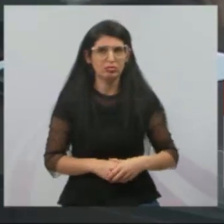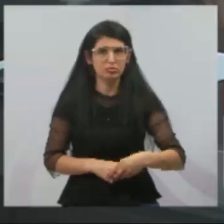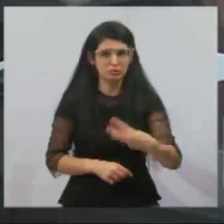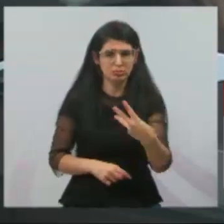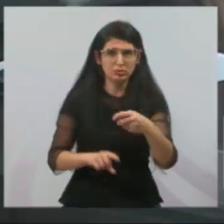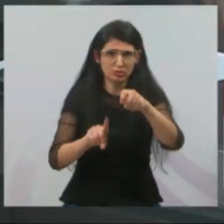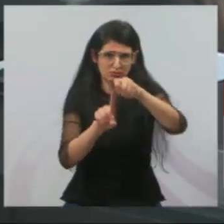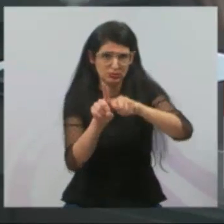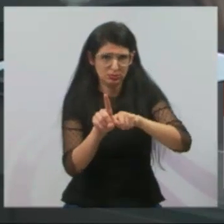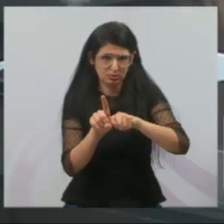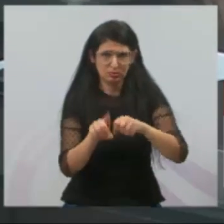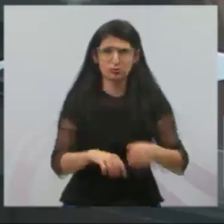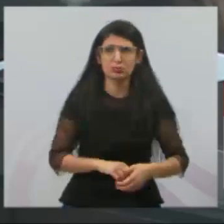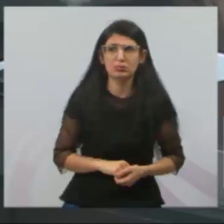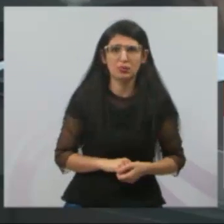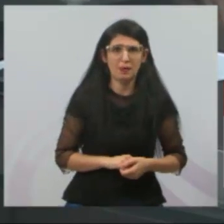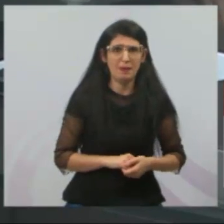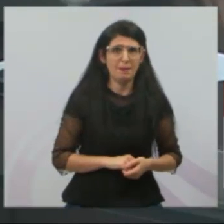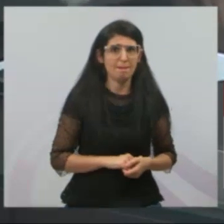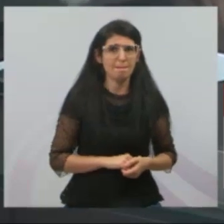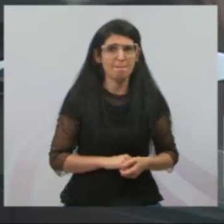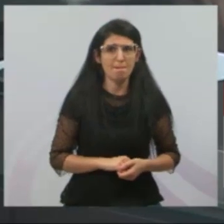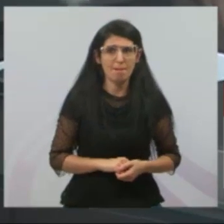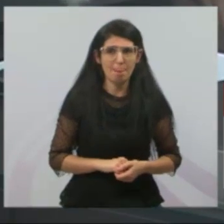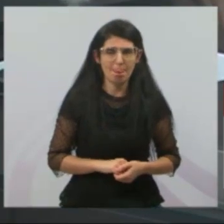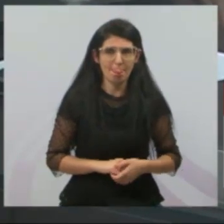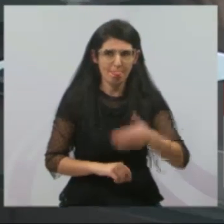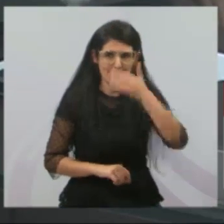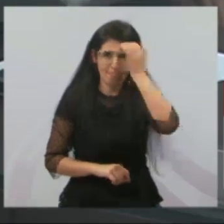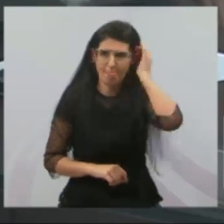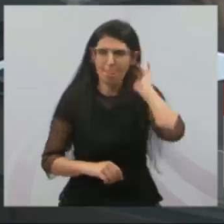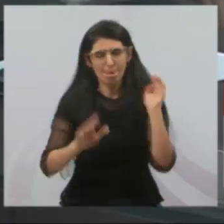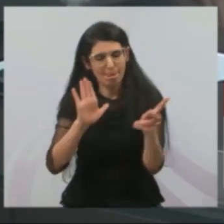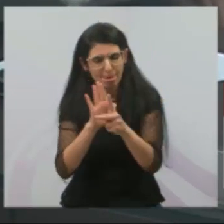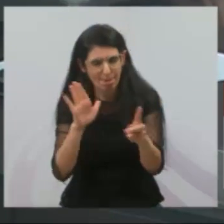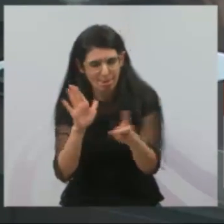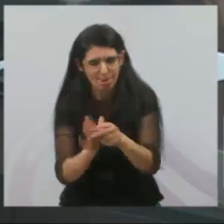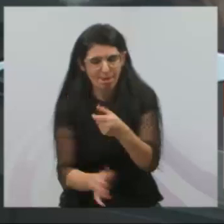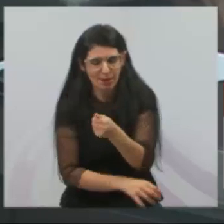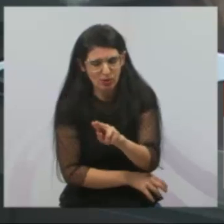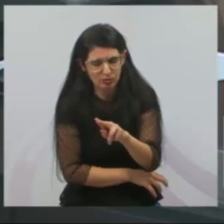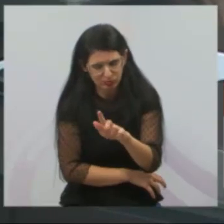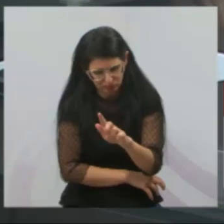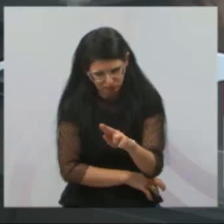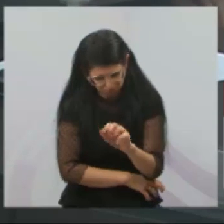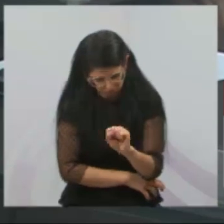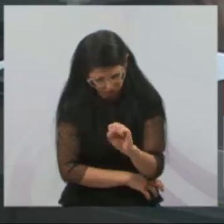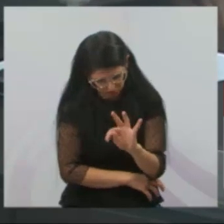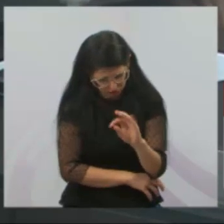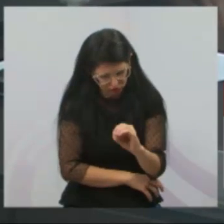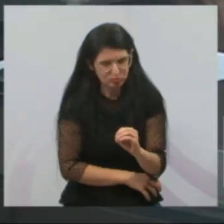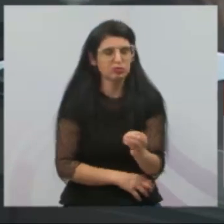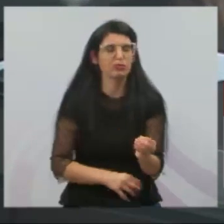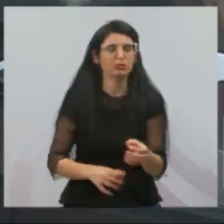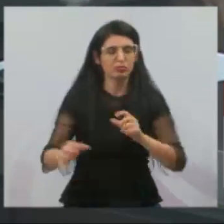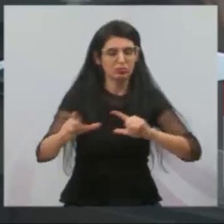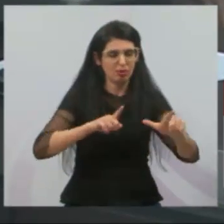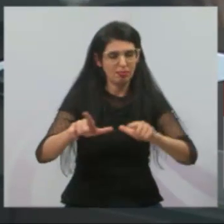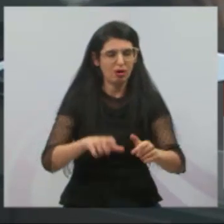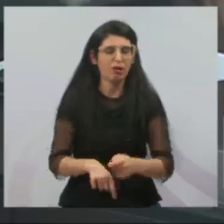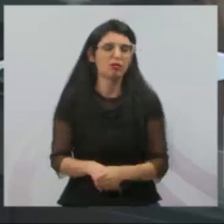90 dias para a execução dela. E o próprio conselheiro Augusto Tafre, do Tribunal de Contas, ele